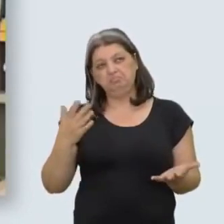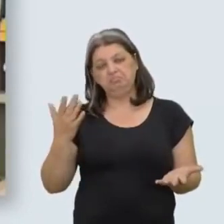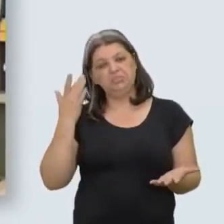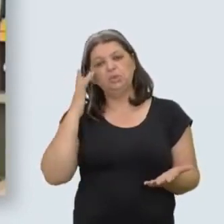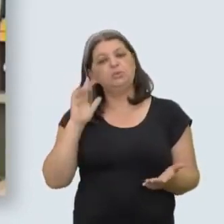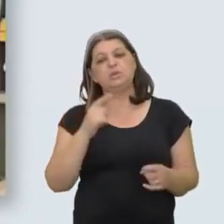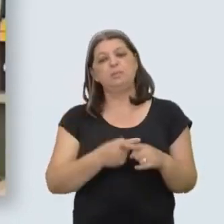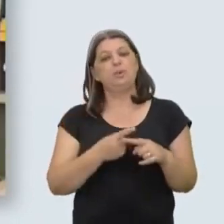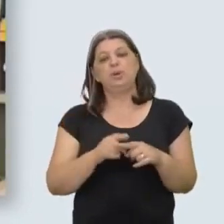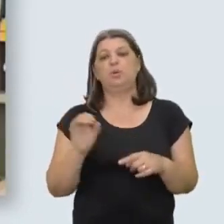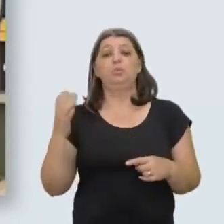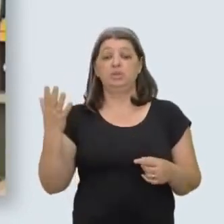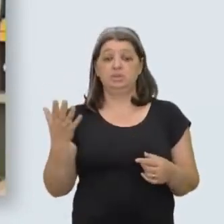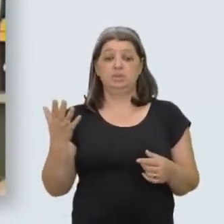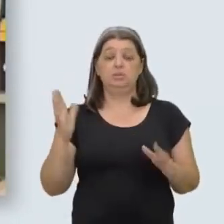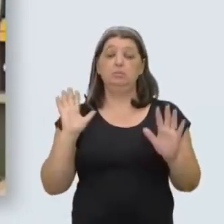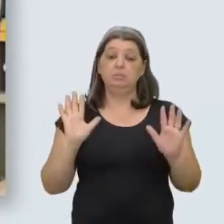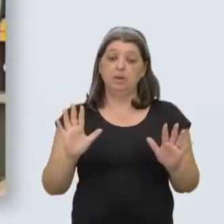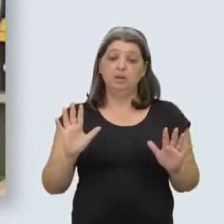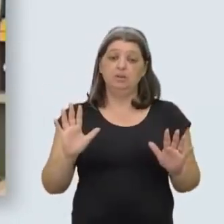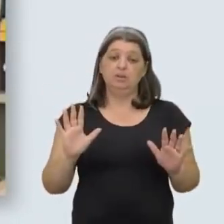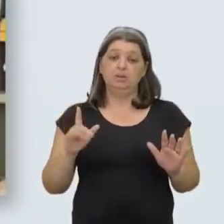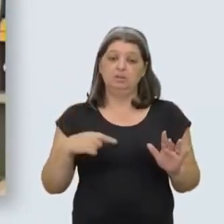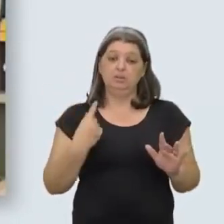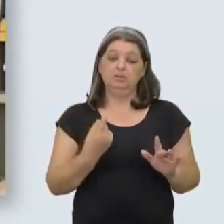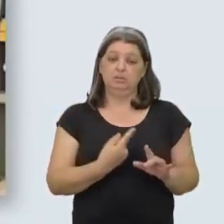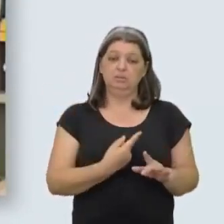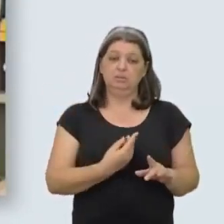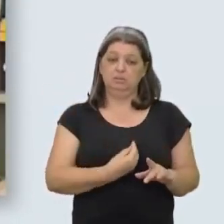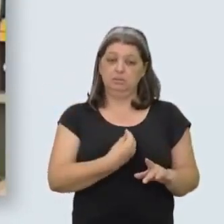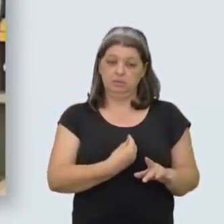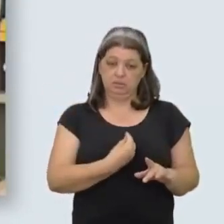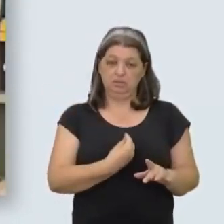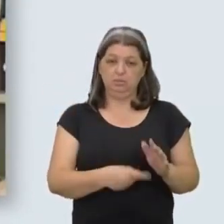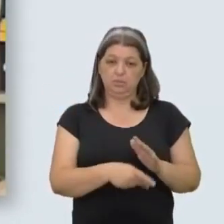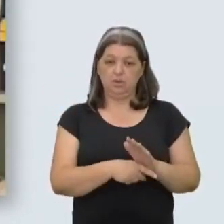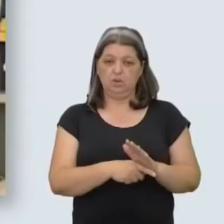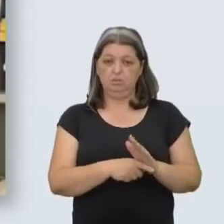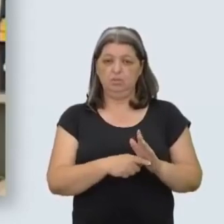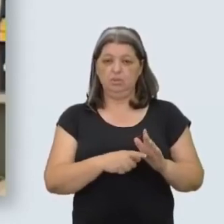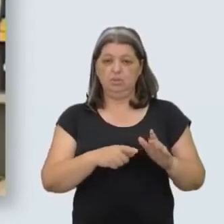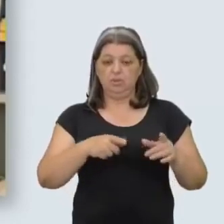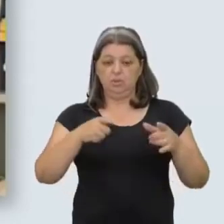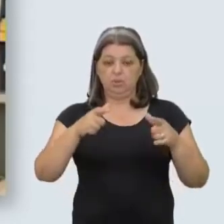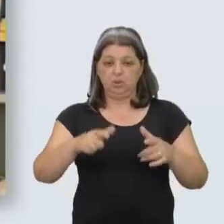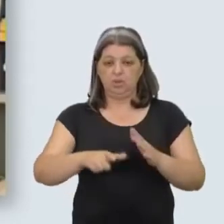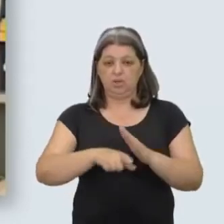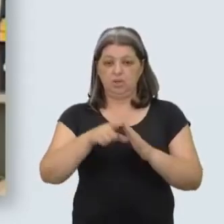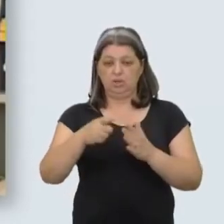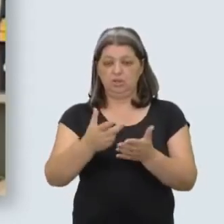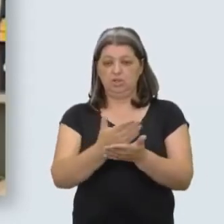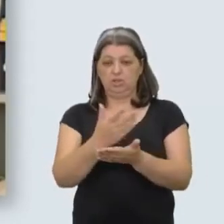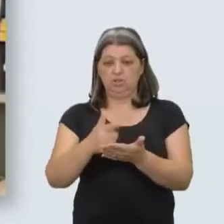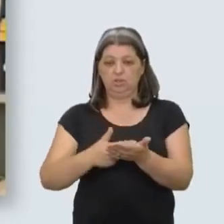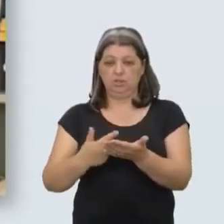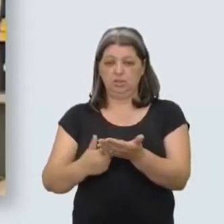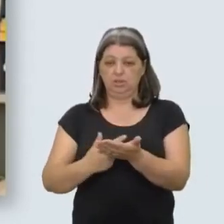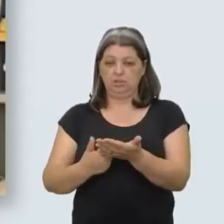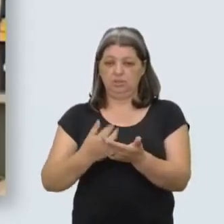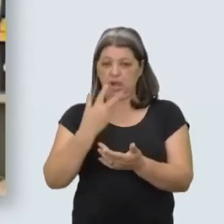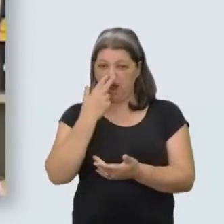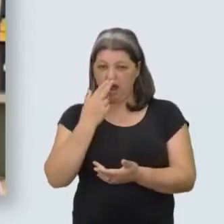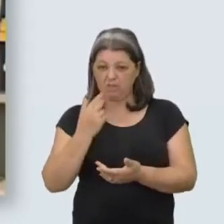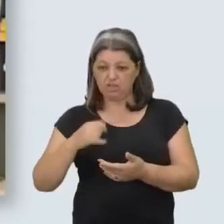isso aconteceu, mas o que a gente pode evidenciar aqui na banca é que as pessoas acham os livros